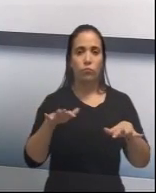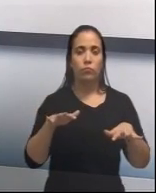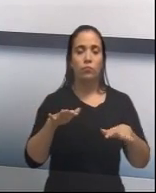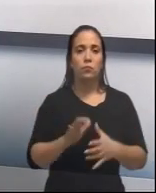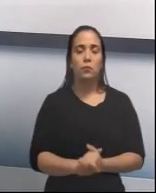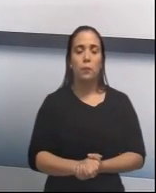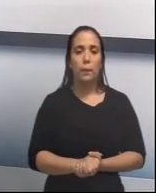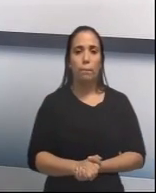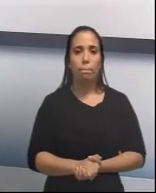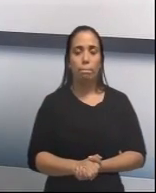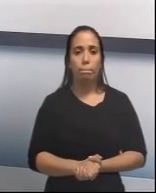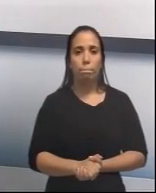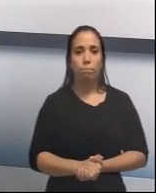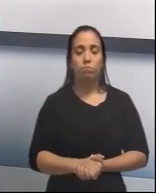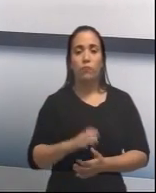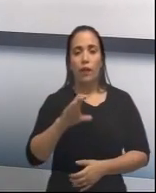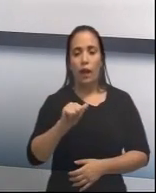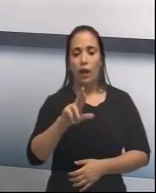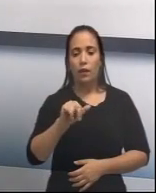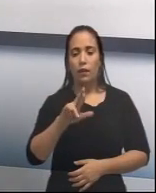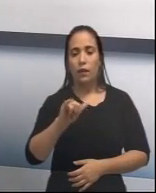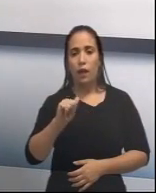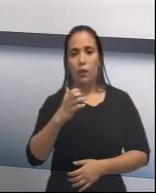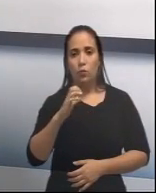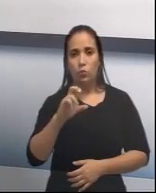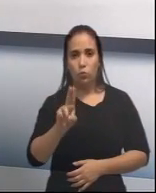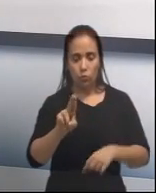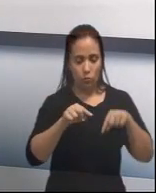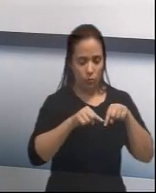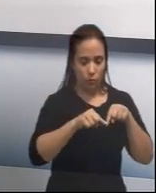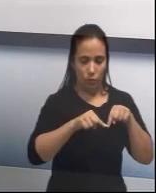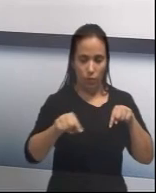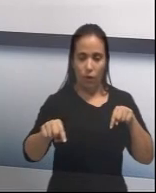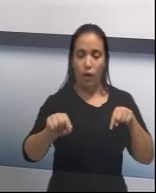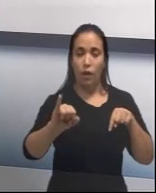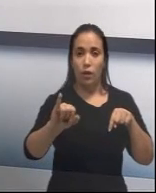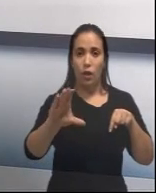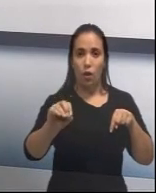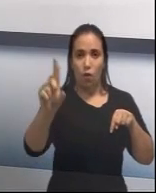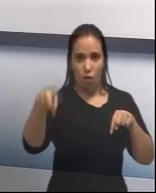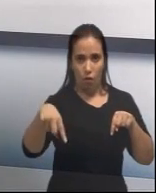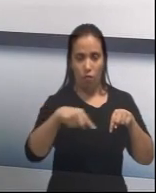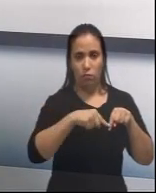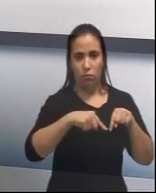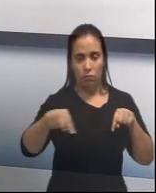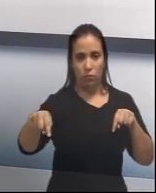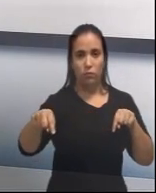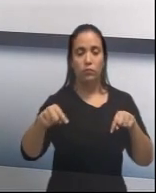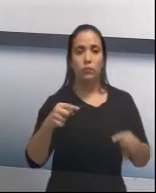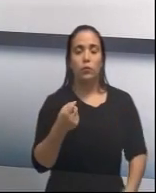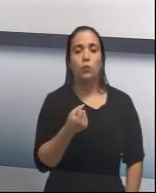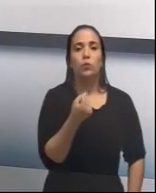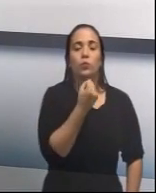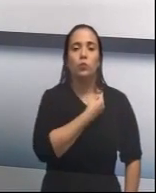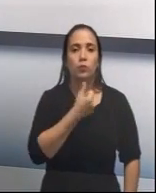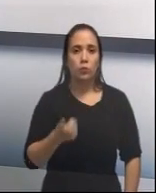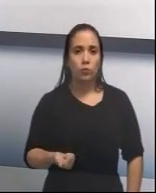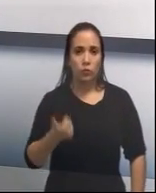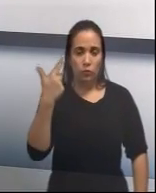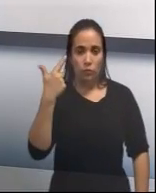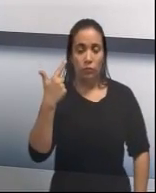vai sair de Caririaçu e vai até o Icó. O PDT na figura... início, a caravana 12 é o início... A figura